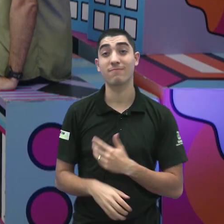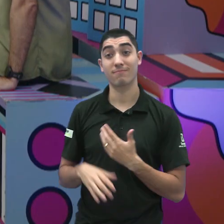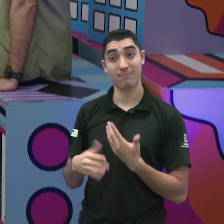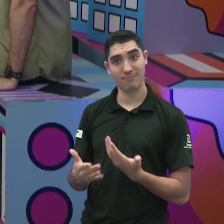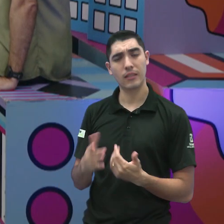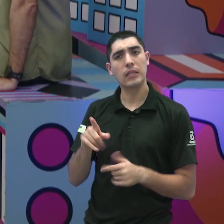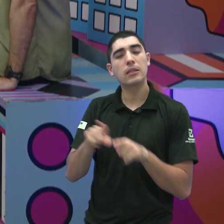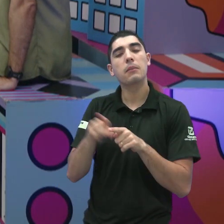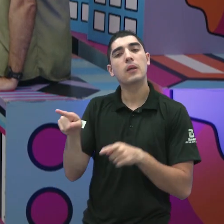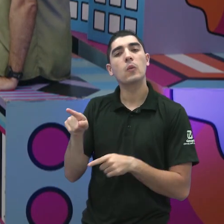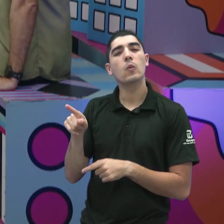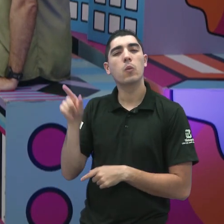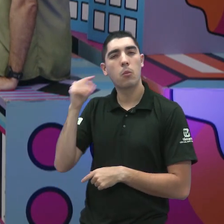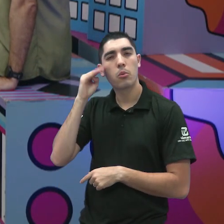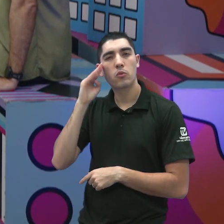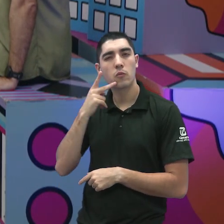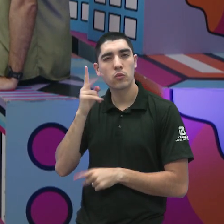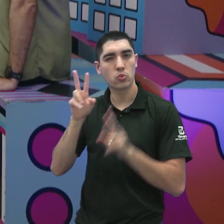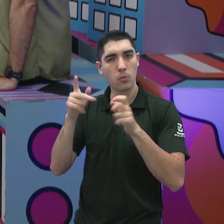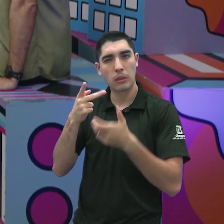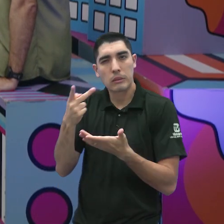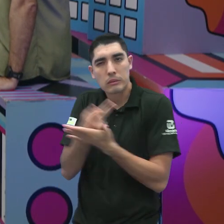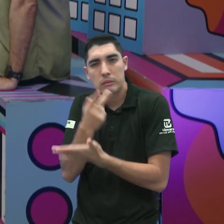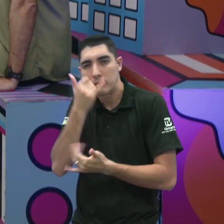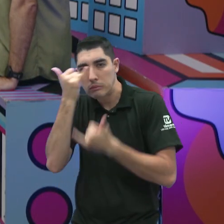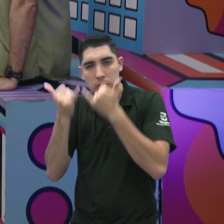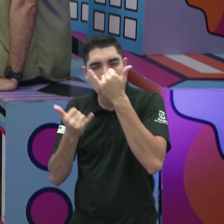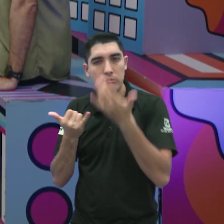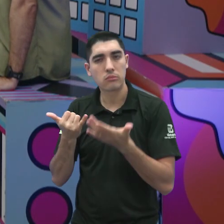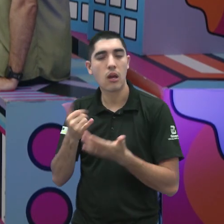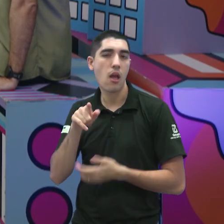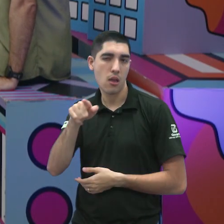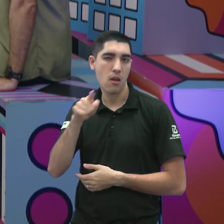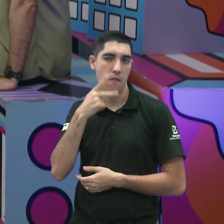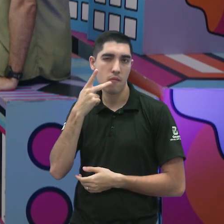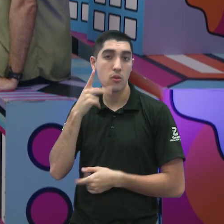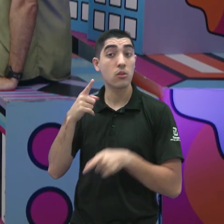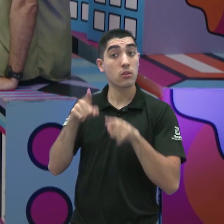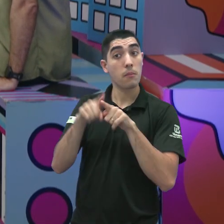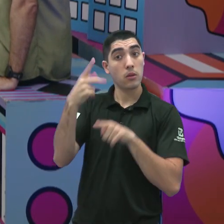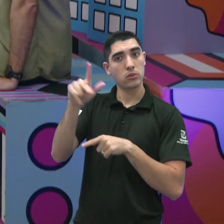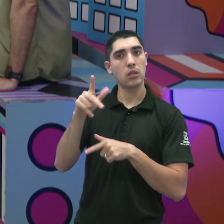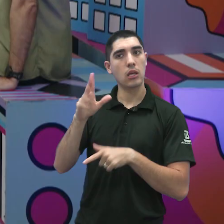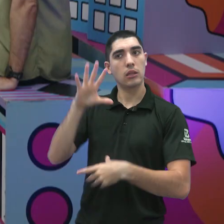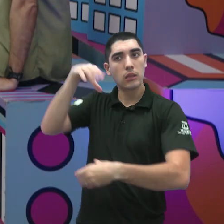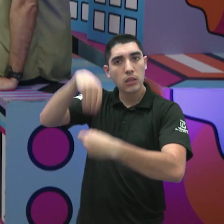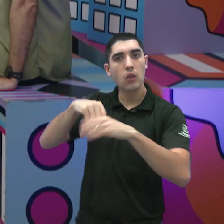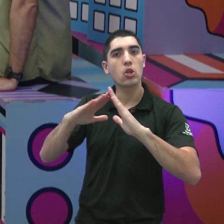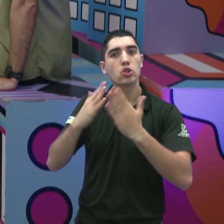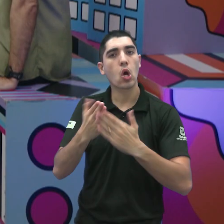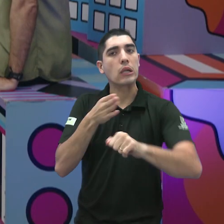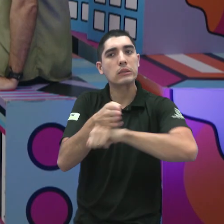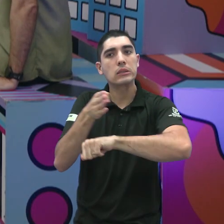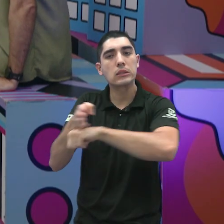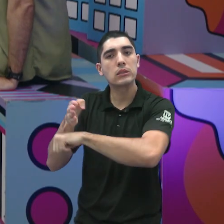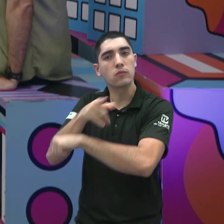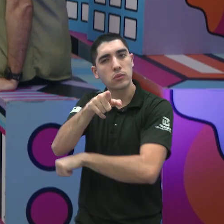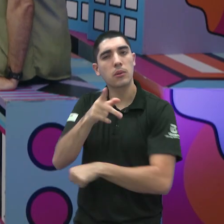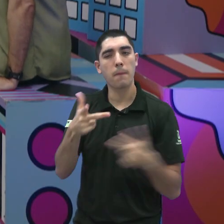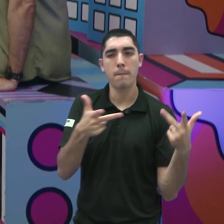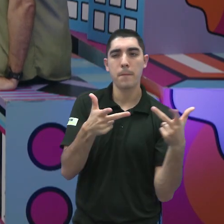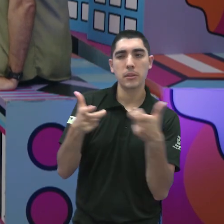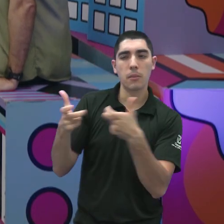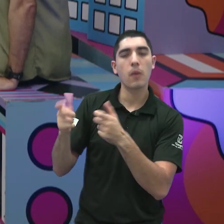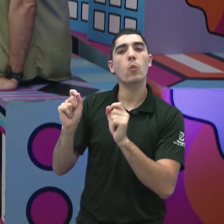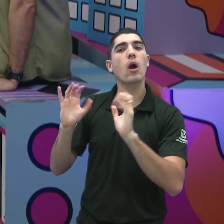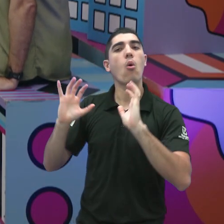os erros, né? Como o Bruno comentou, você tem, até pegando o gancho do seu trabalho nas escolas, né? O que de